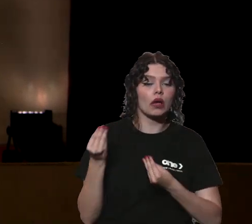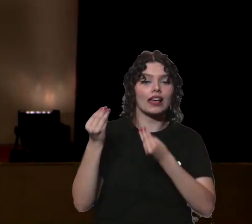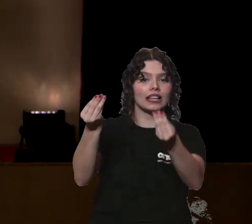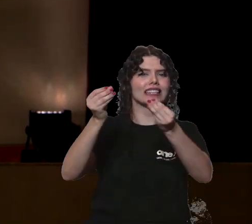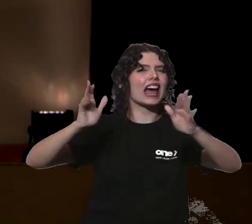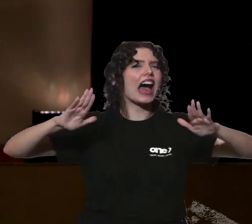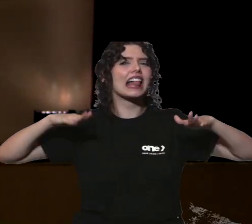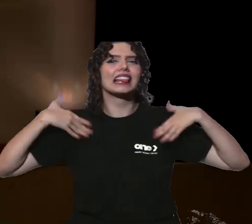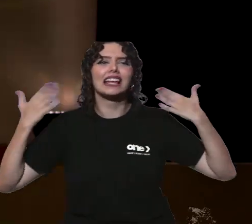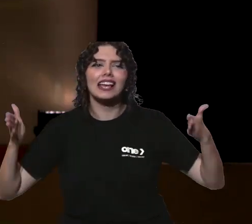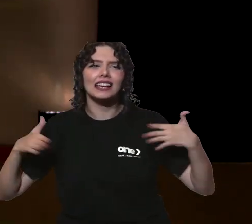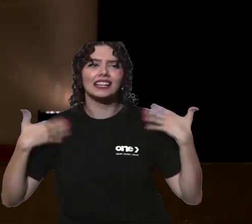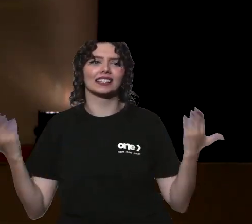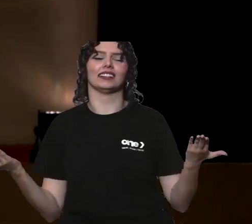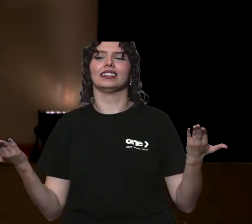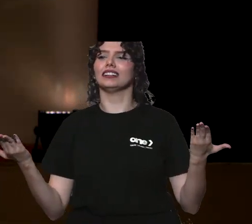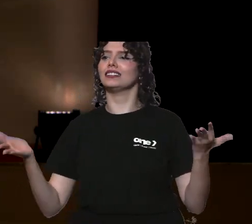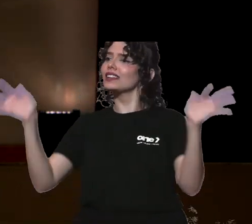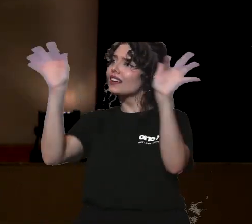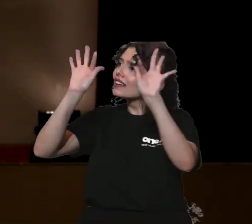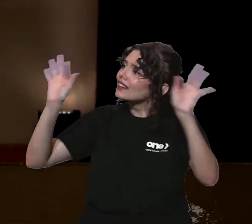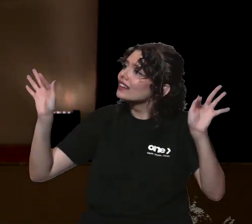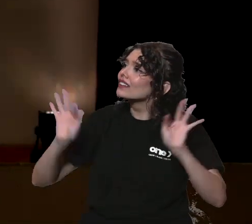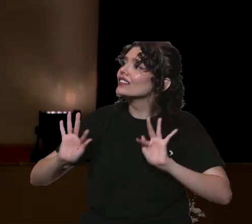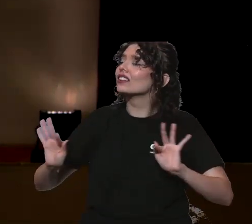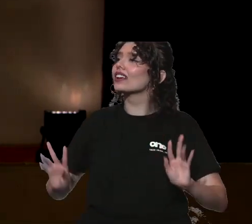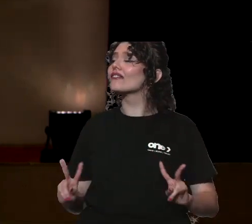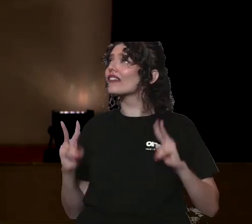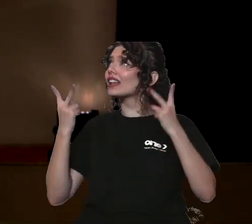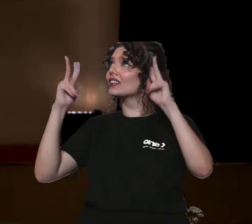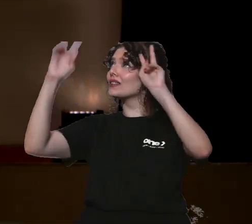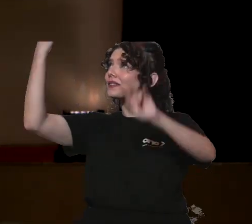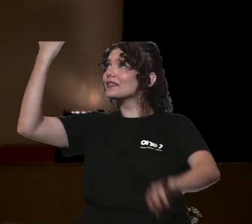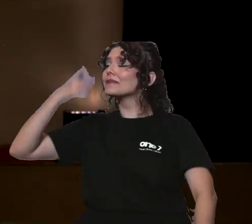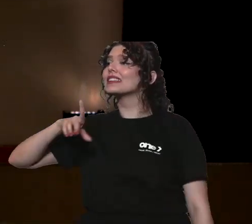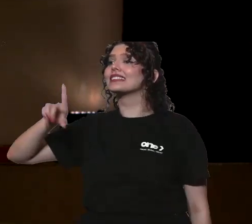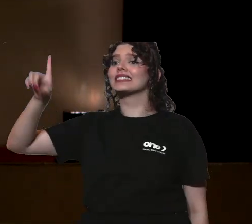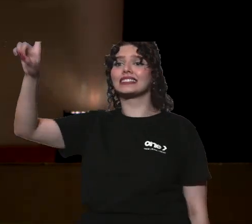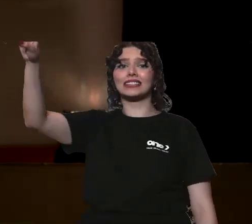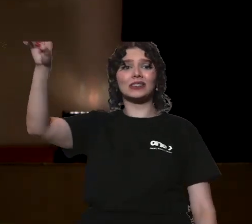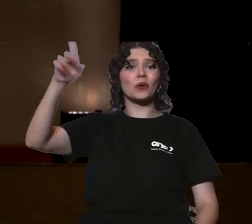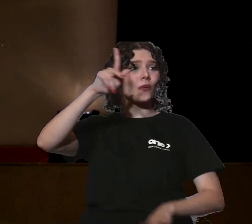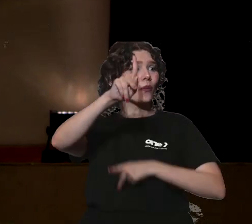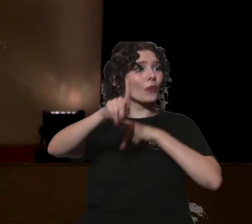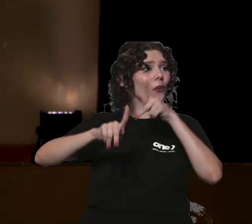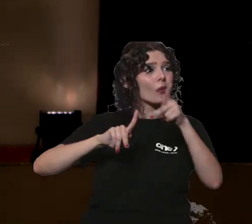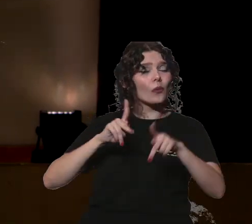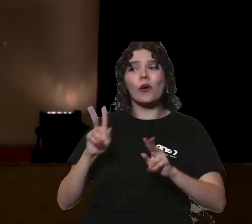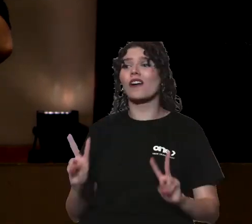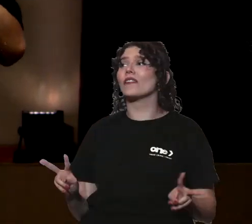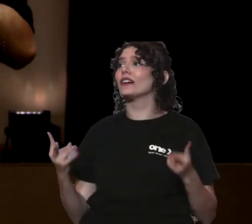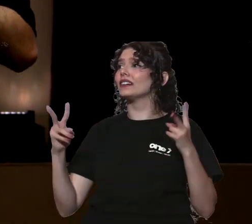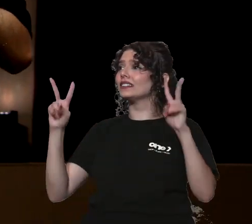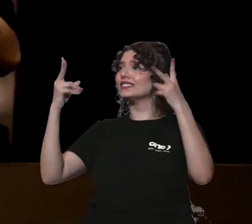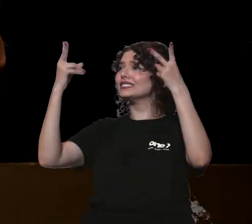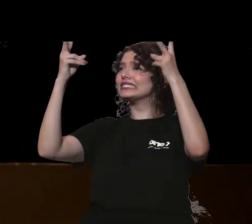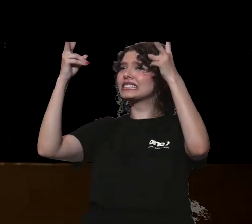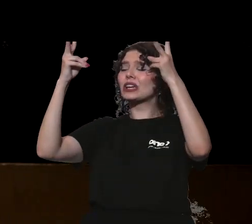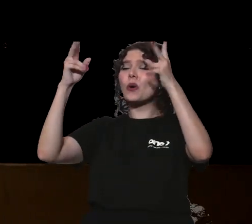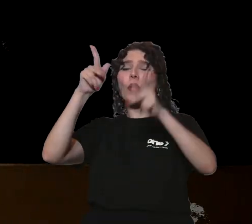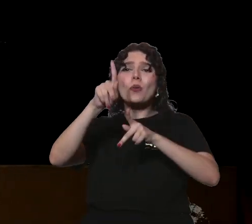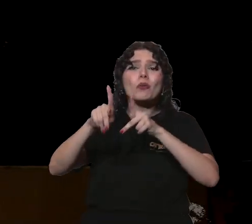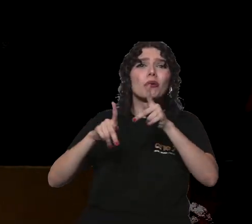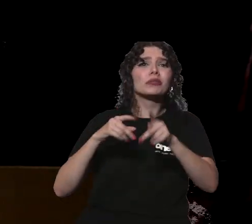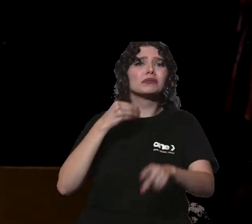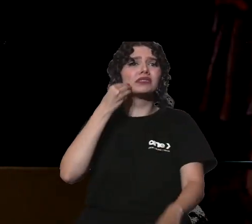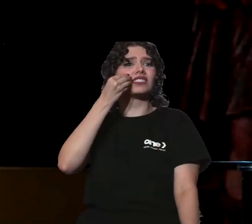tanta alegria. Ele estava feliz que ele valorizou a presença de Deus. O povo valorizou. O povo teve uma experiência com